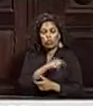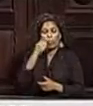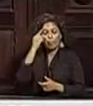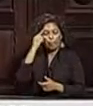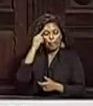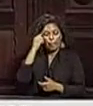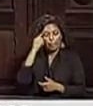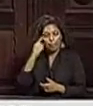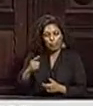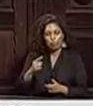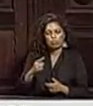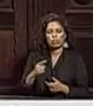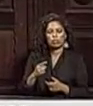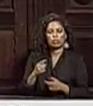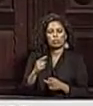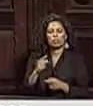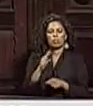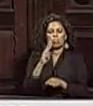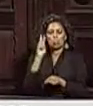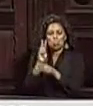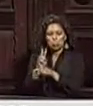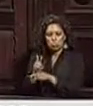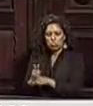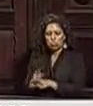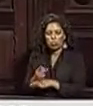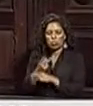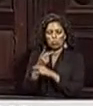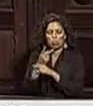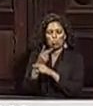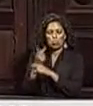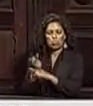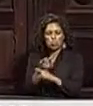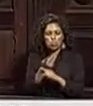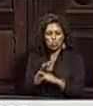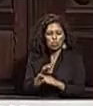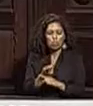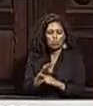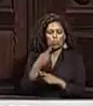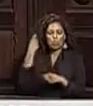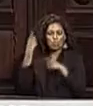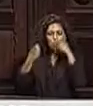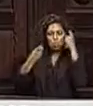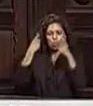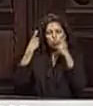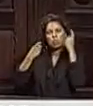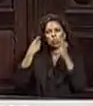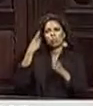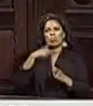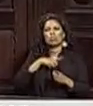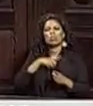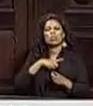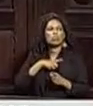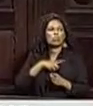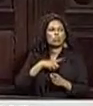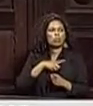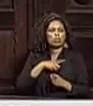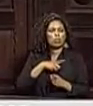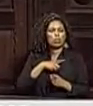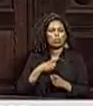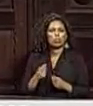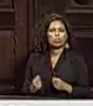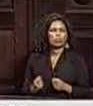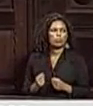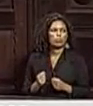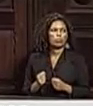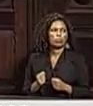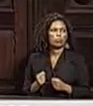do Fluminense, interessa à indústria de máquinas e equipamentos fluminense e aos empregos que a gente vai perder e que já vem perdendo? Interessa essa lógica?